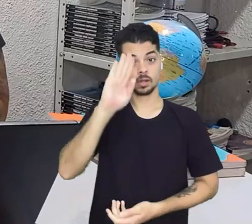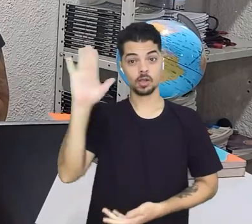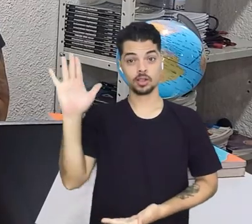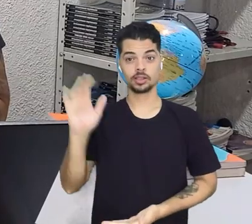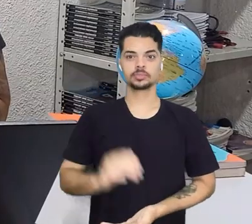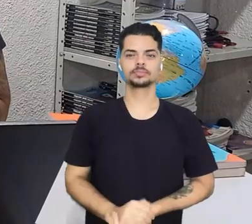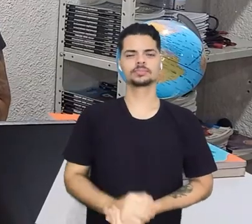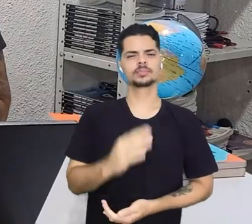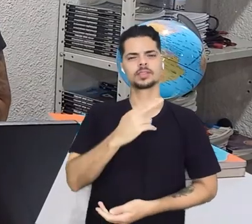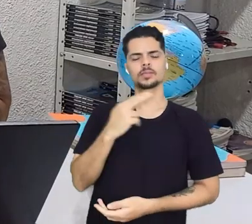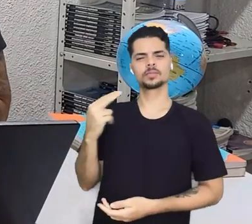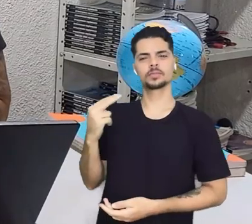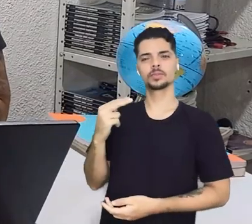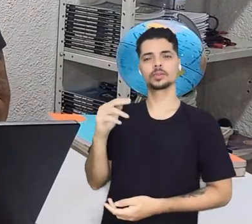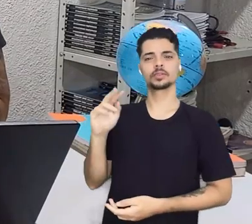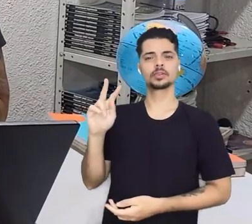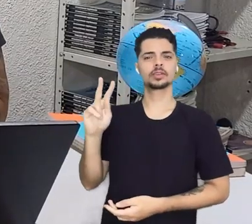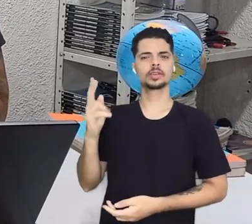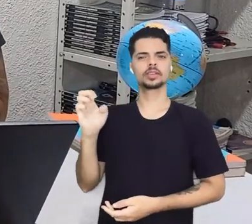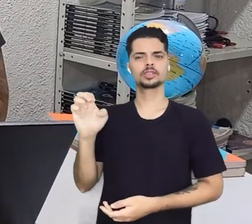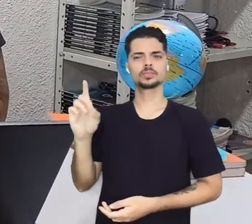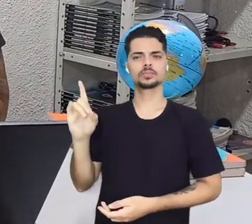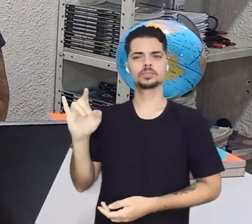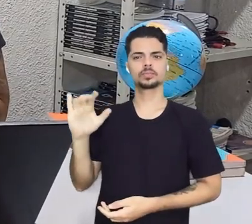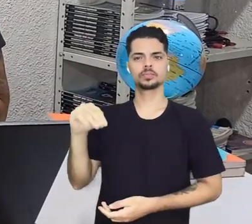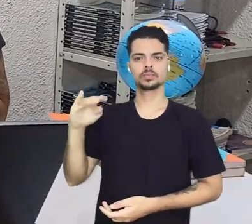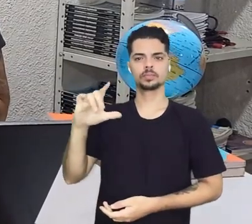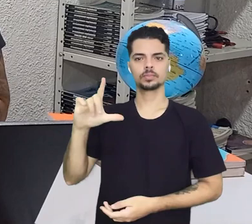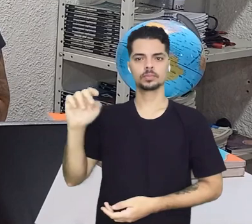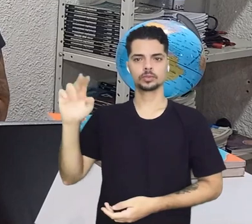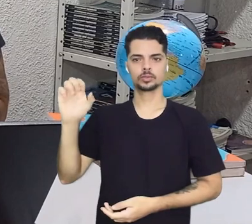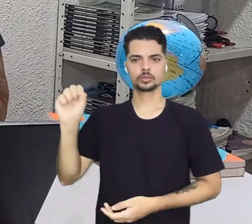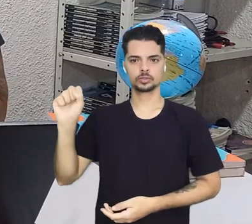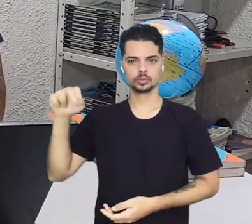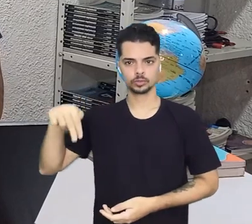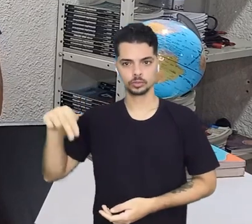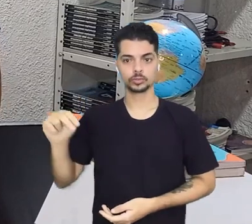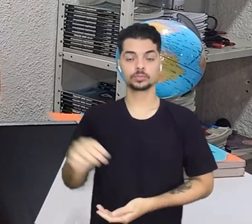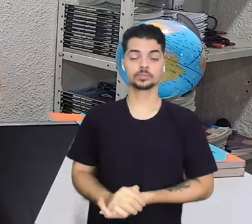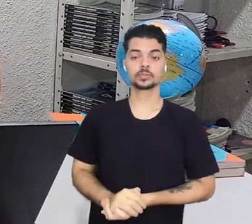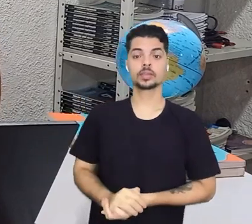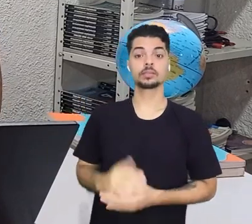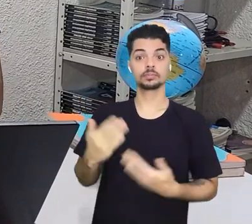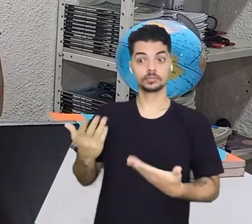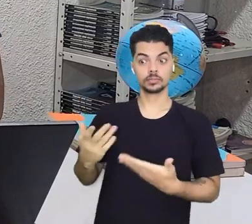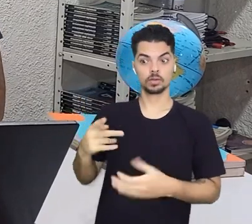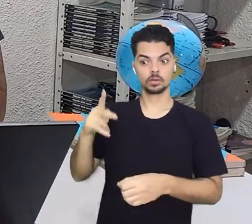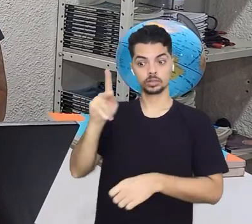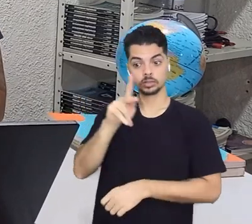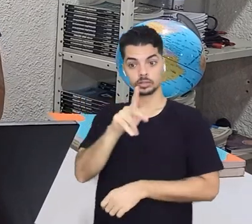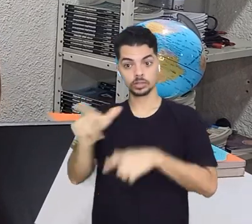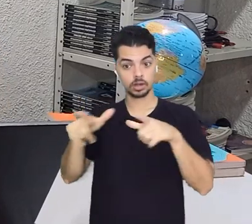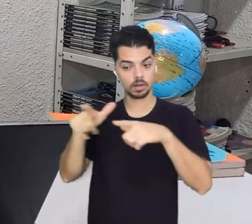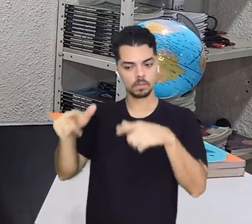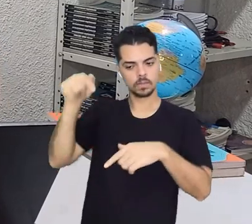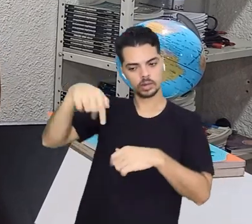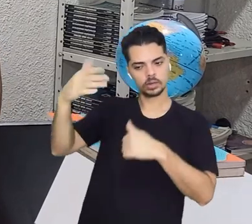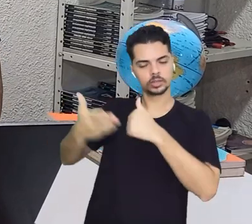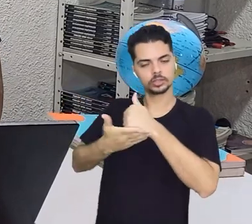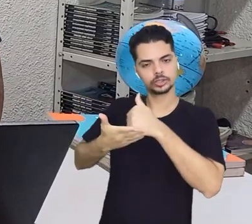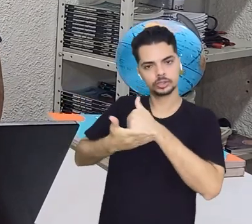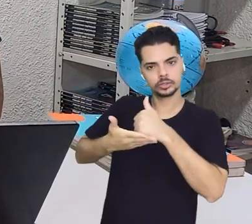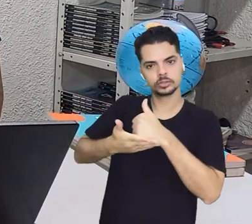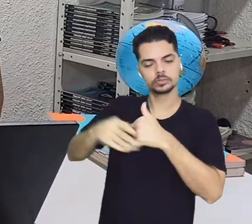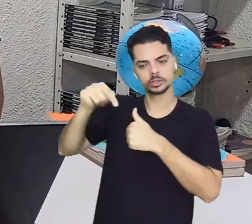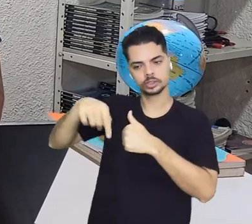nome é Admilson Borcati dos Anjos, sou professor da Rede Pública Estadual de Rondônia, trabalho na Escola Tancredo de